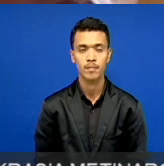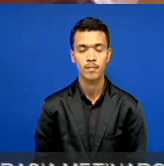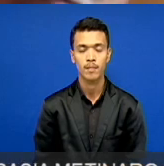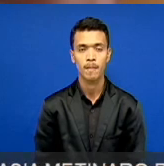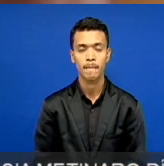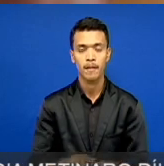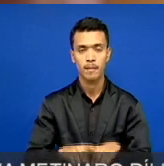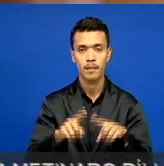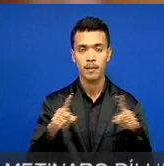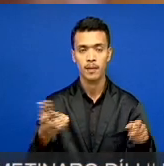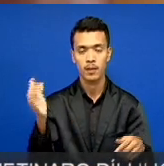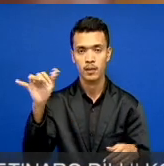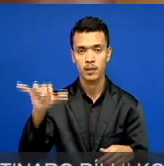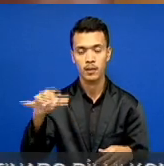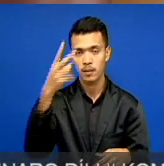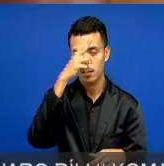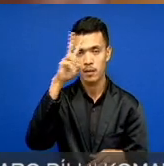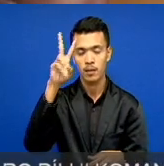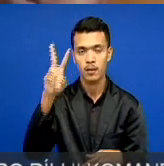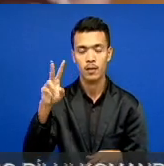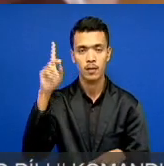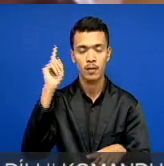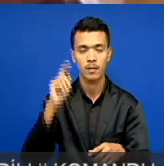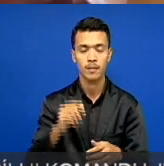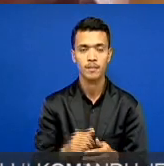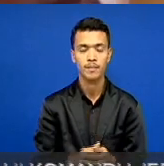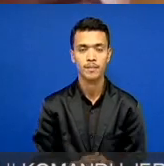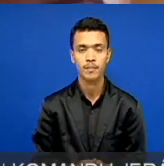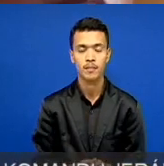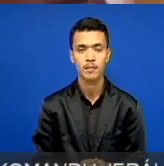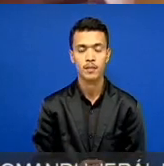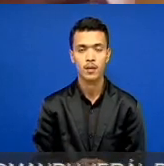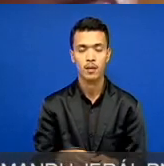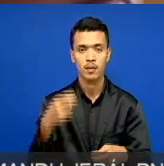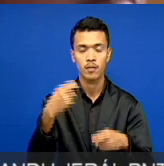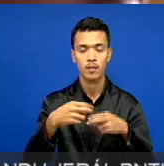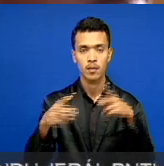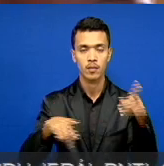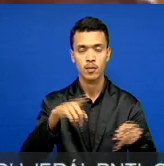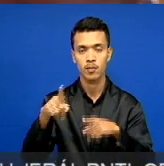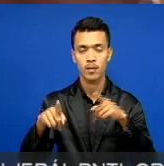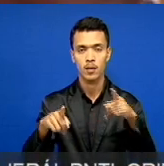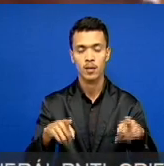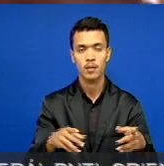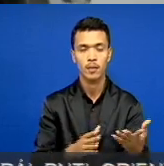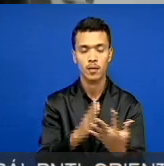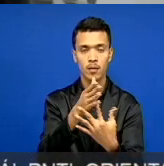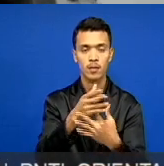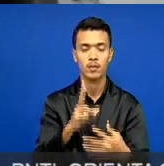Para depois, se a Rádio tem que ser minha Neve, a ver, prosurica e tenha comunidade de ver, empresário Viqueque,